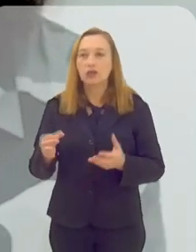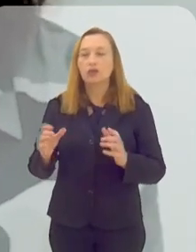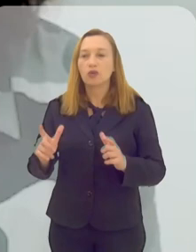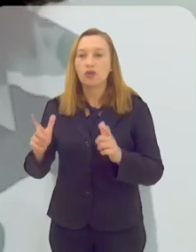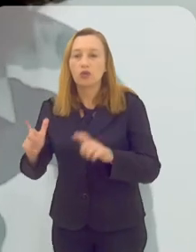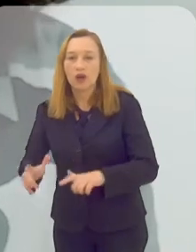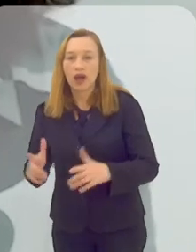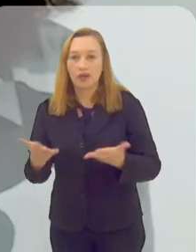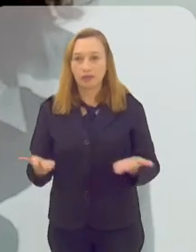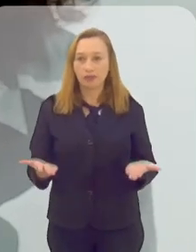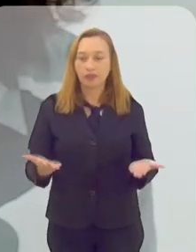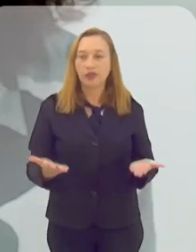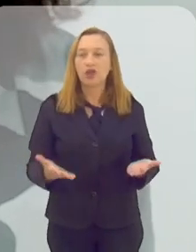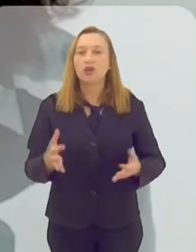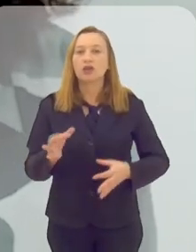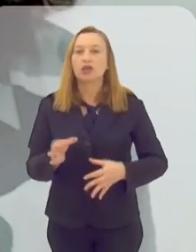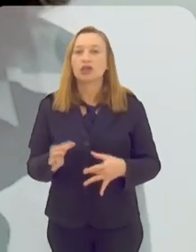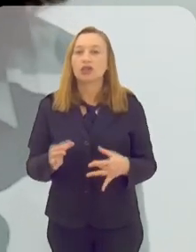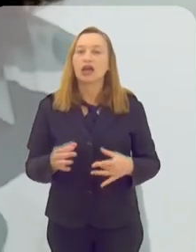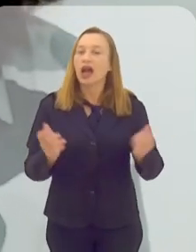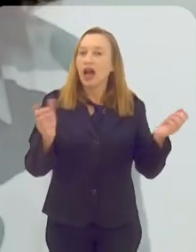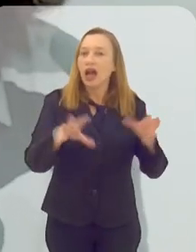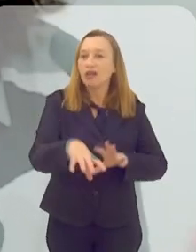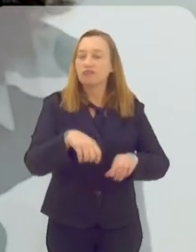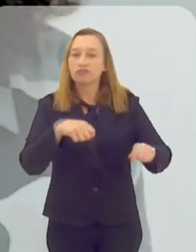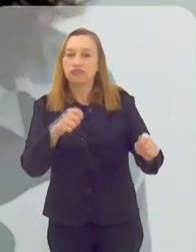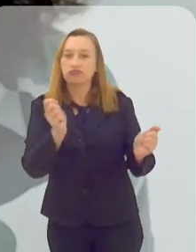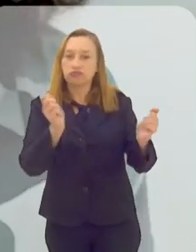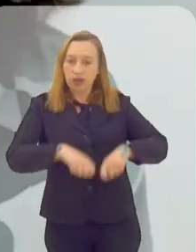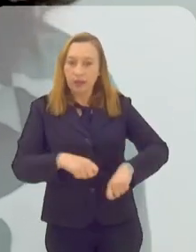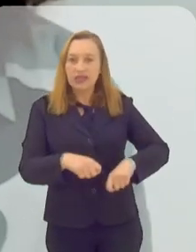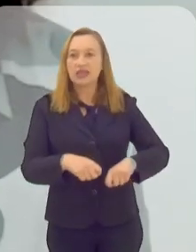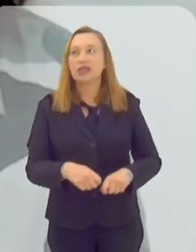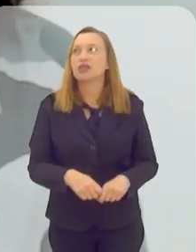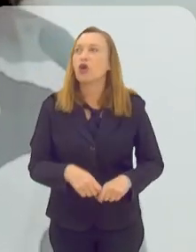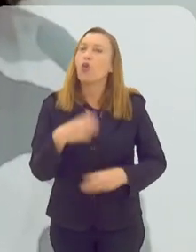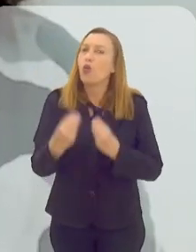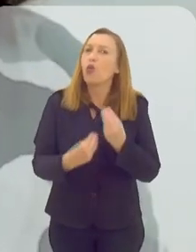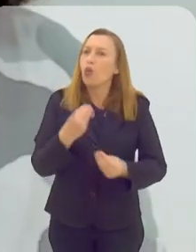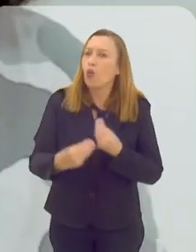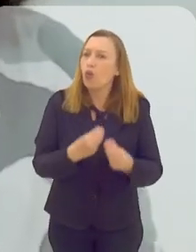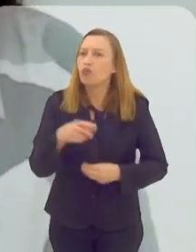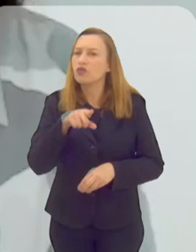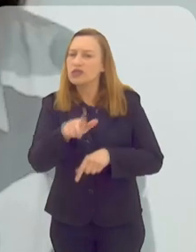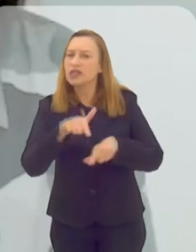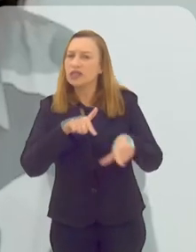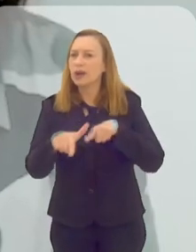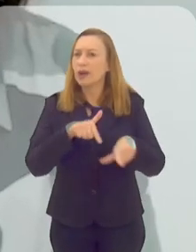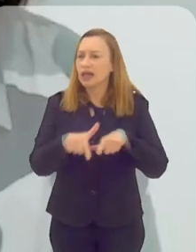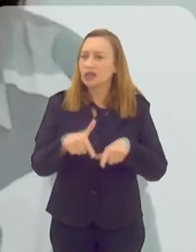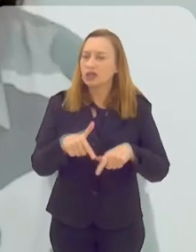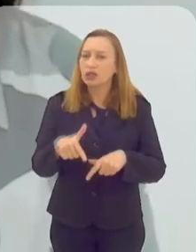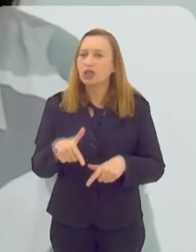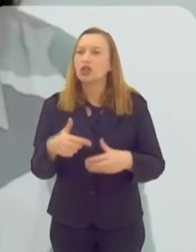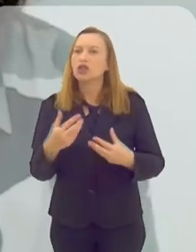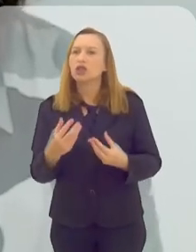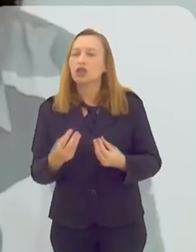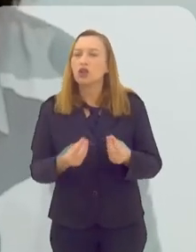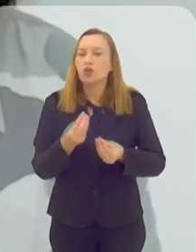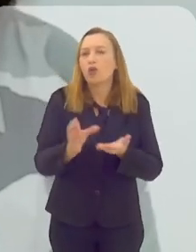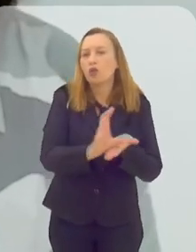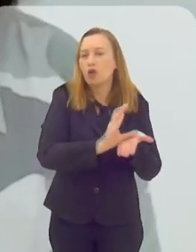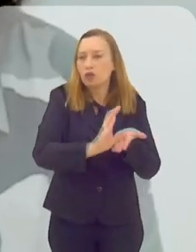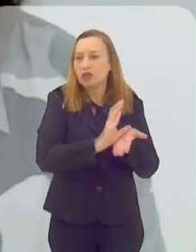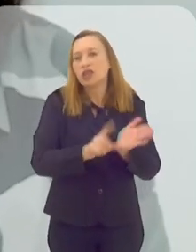partes precisam ser atacadas. No caso específico da capacitação, como que vocês vêm trabalhando isso e